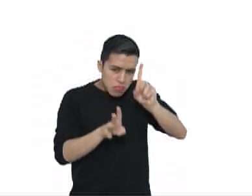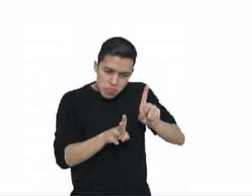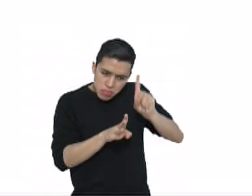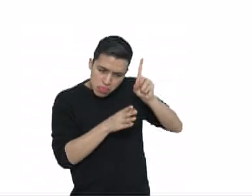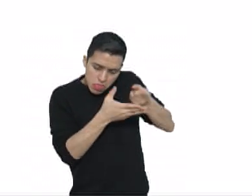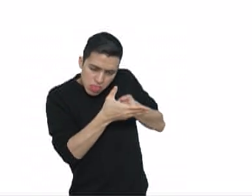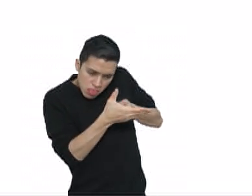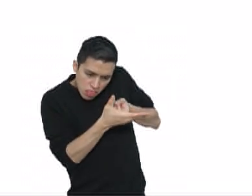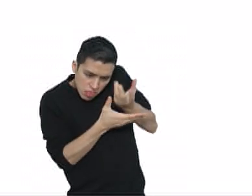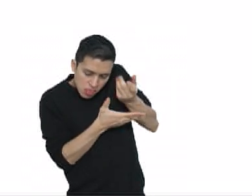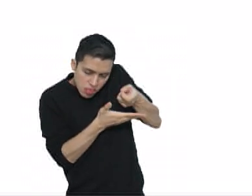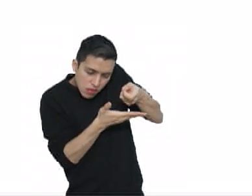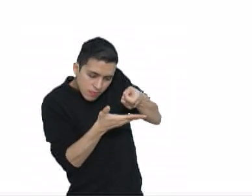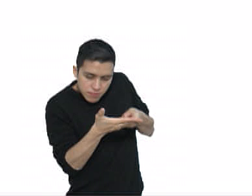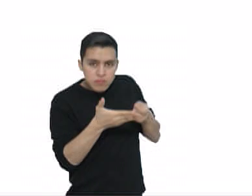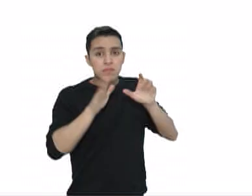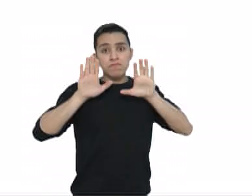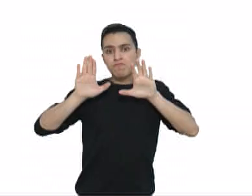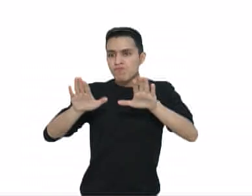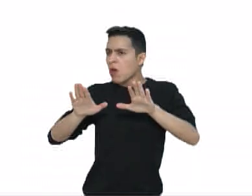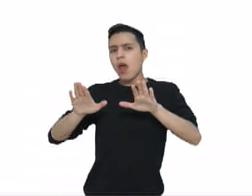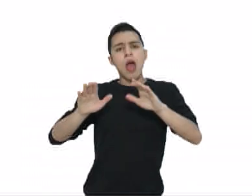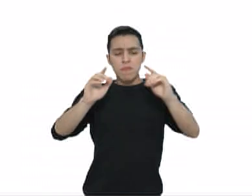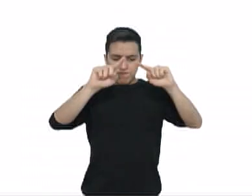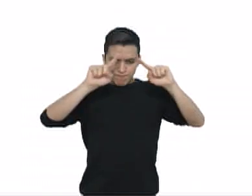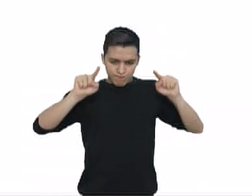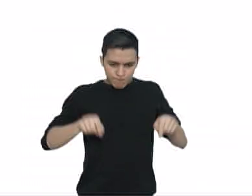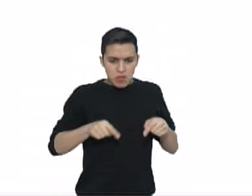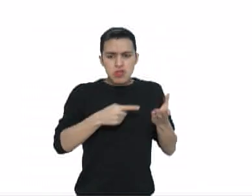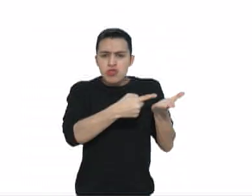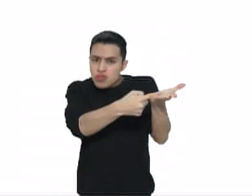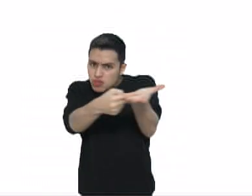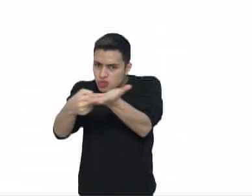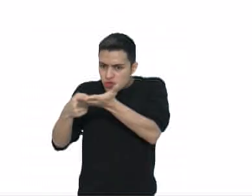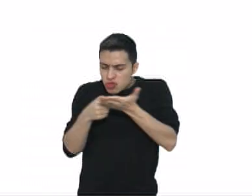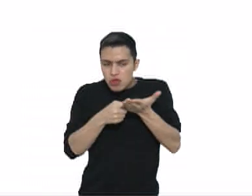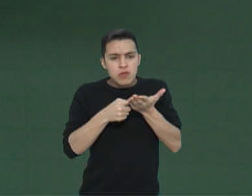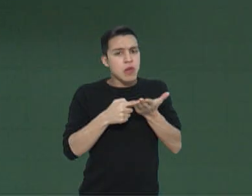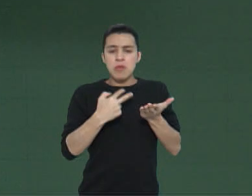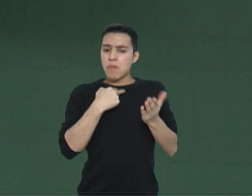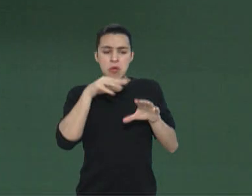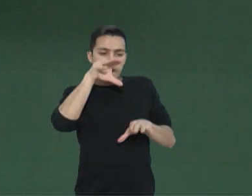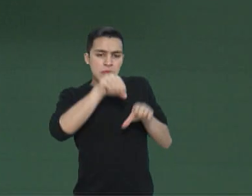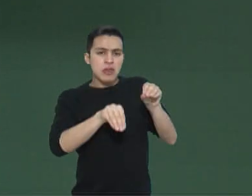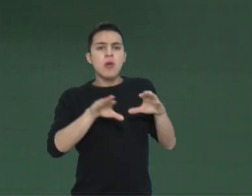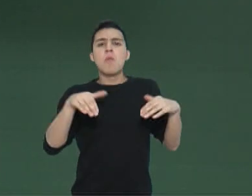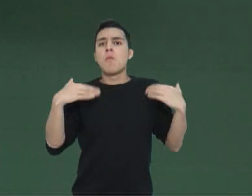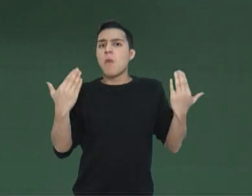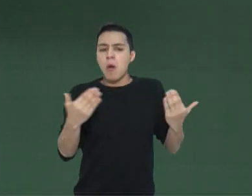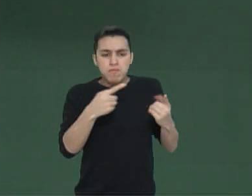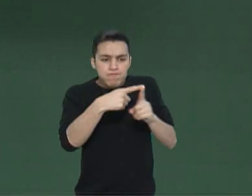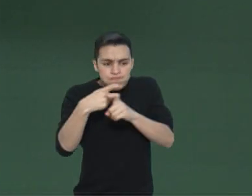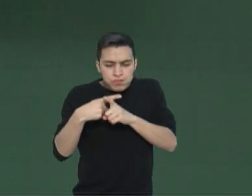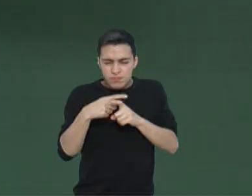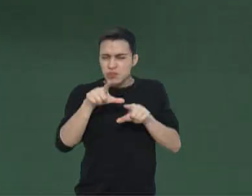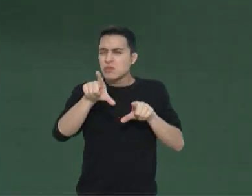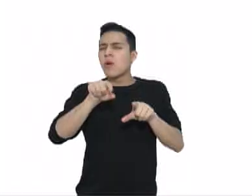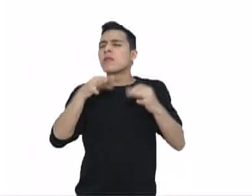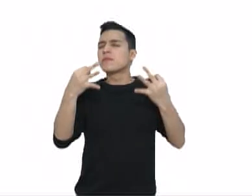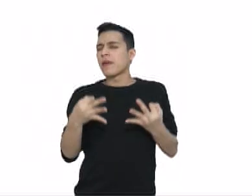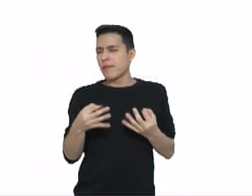símbolos são padronizados, as pessoas não podem interferir em sua escrita. Marquem a alternativa correta que já